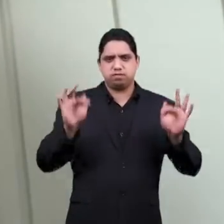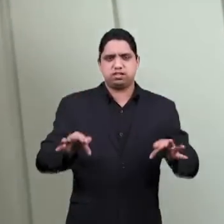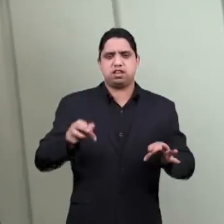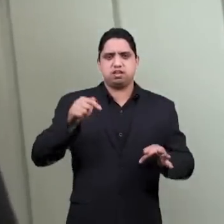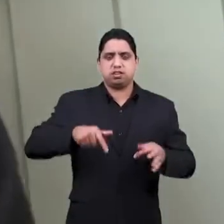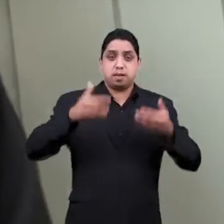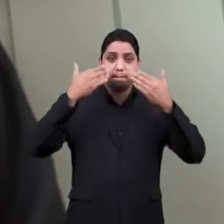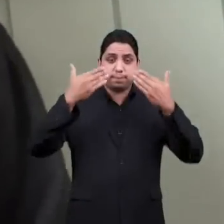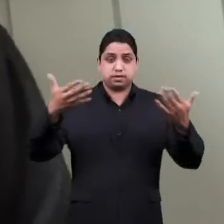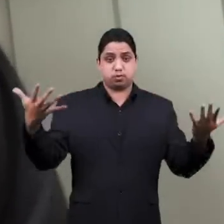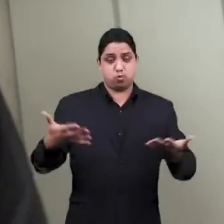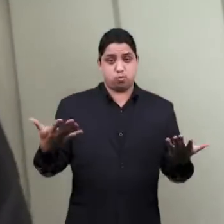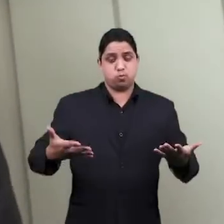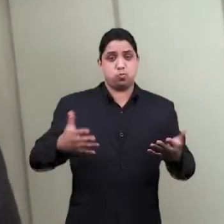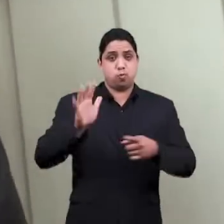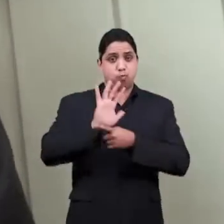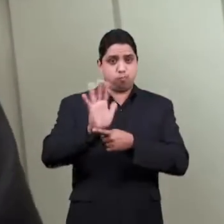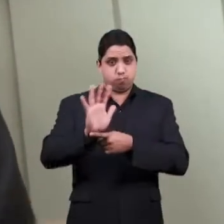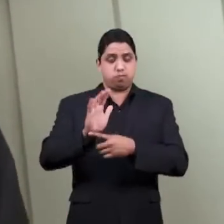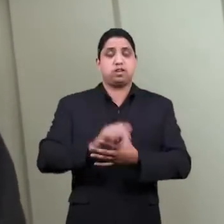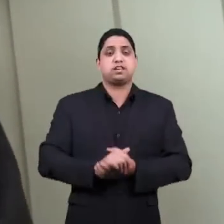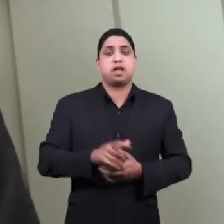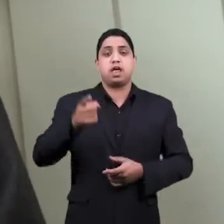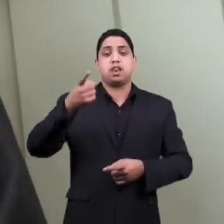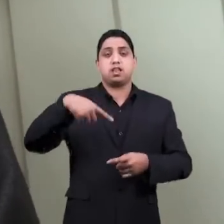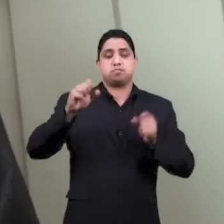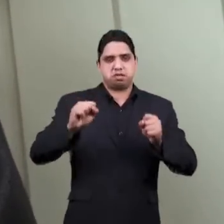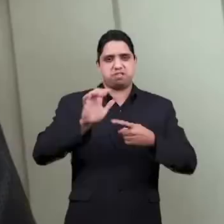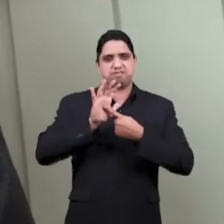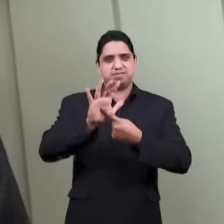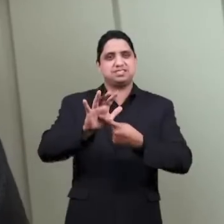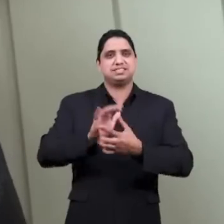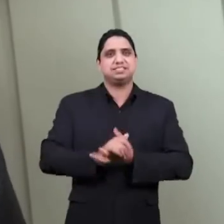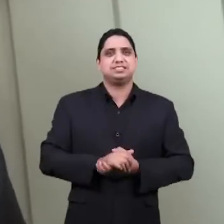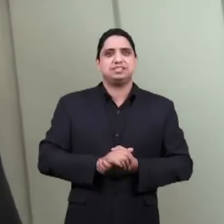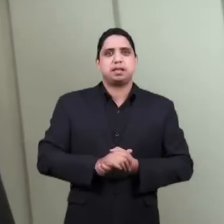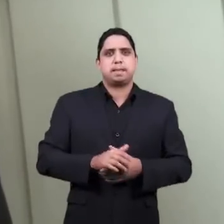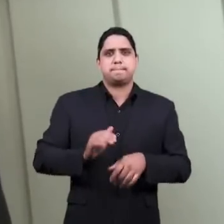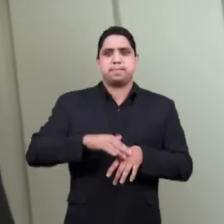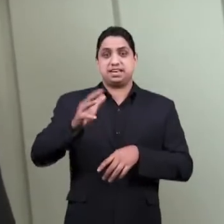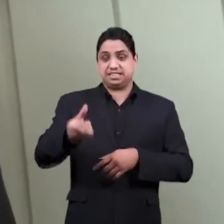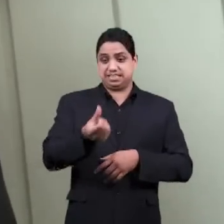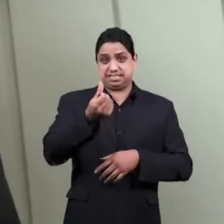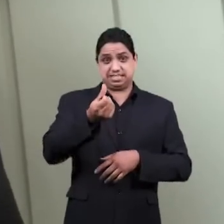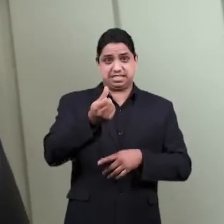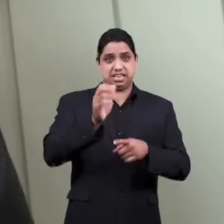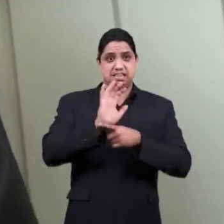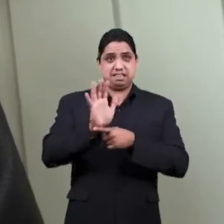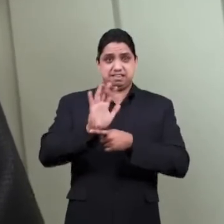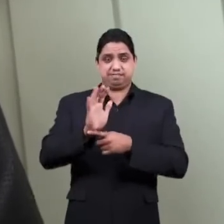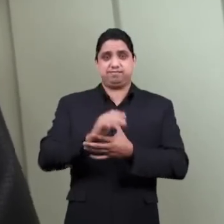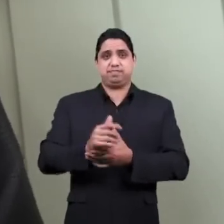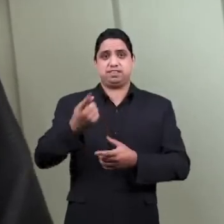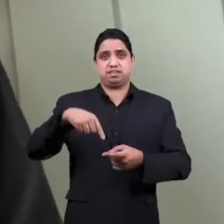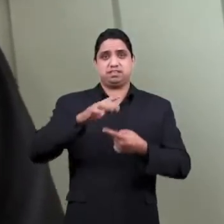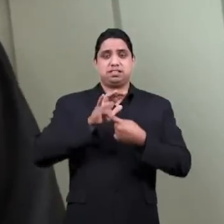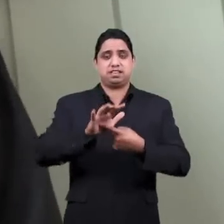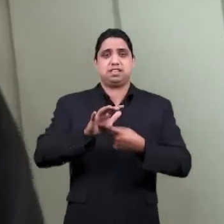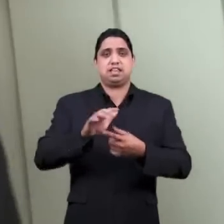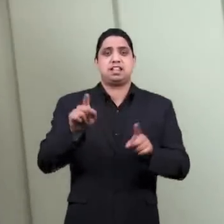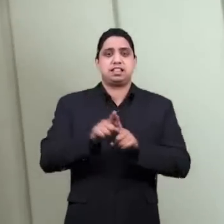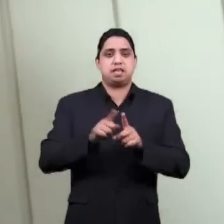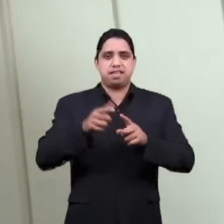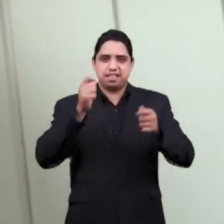final da nossa apresentação de hoje, dos vídeos que puderam ser apresentados, né? Foram mais 6 vídeos que nós apresentamos hoje e mais